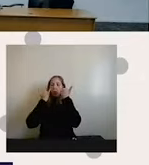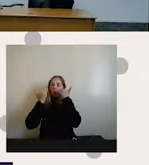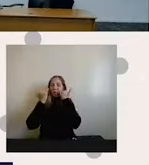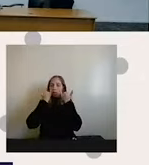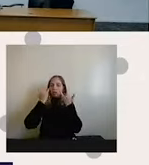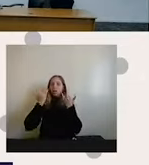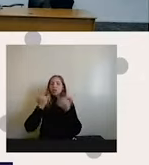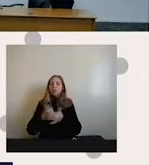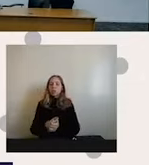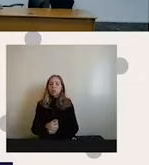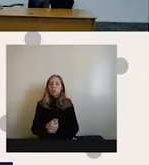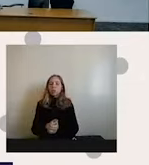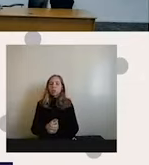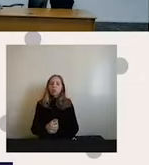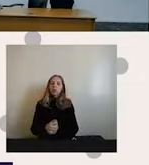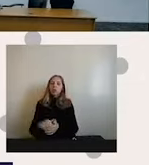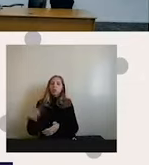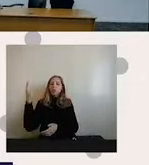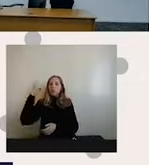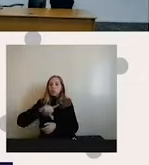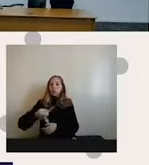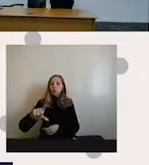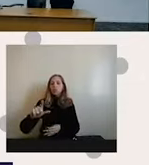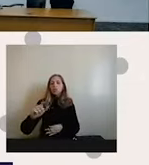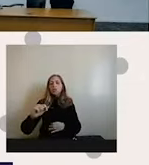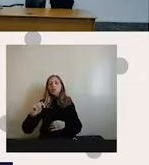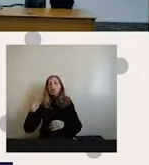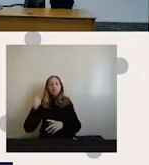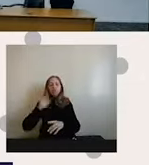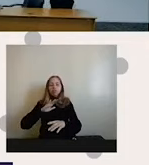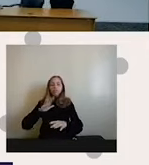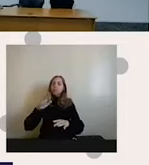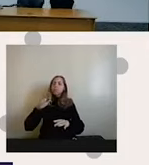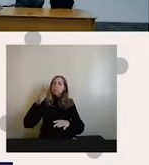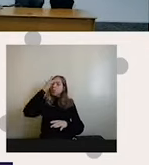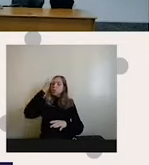ela corra, que as pessoas falem sobre o assunto.